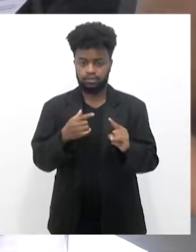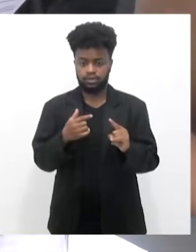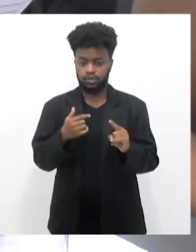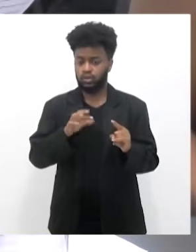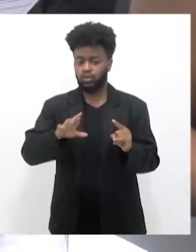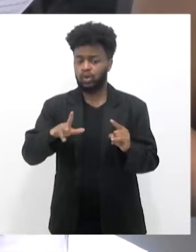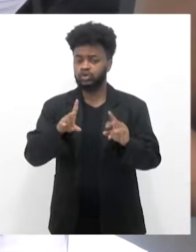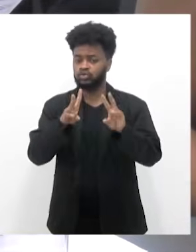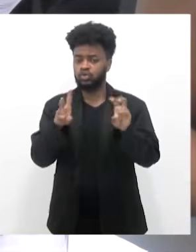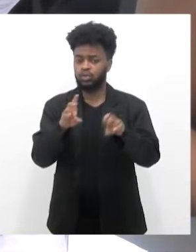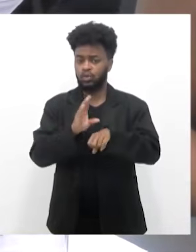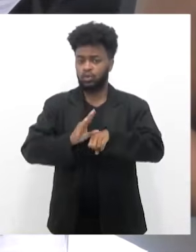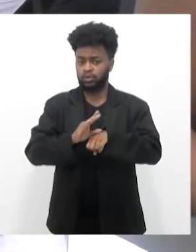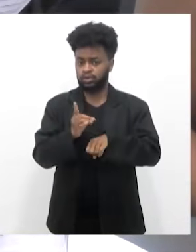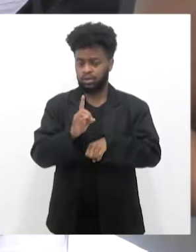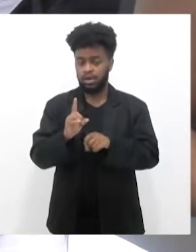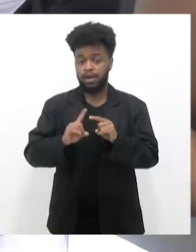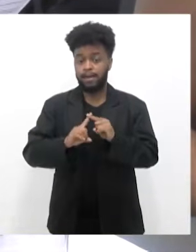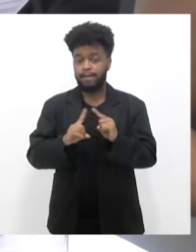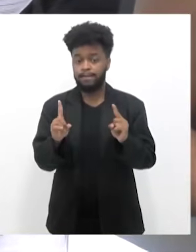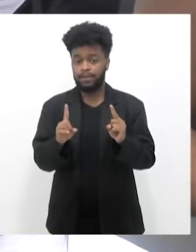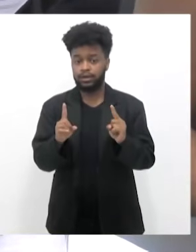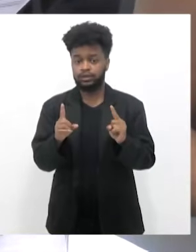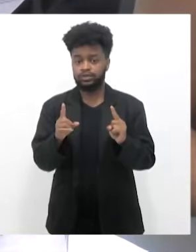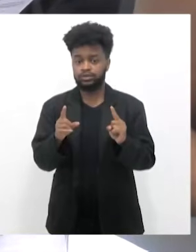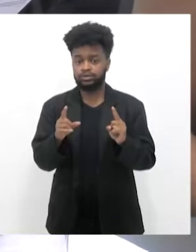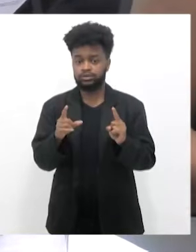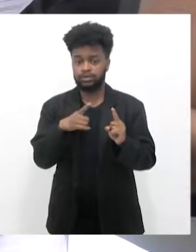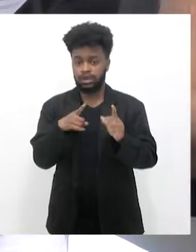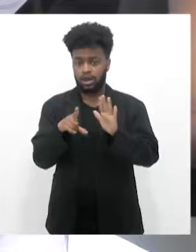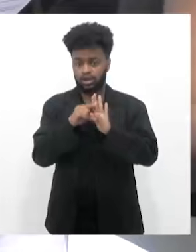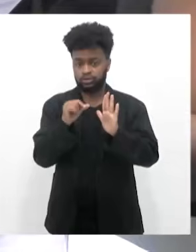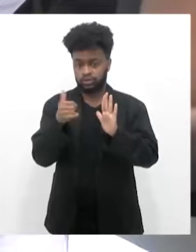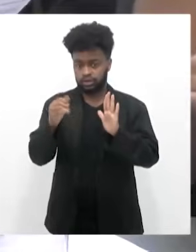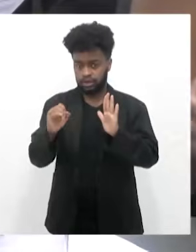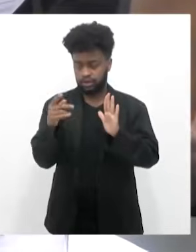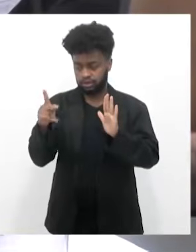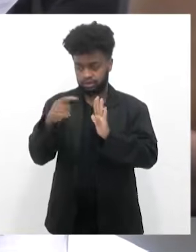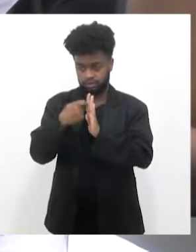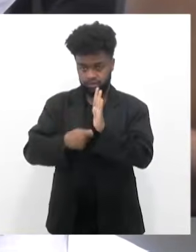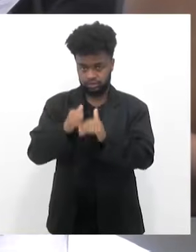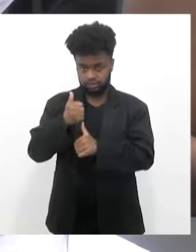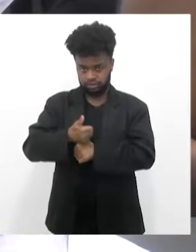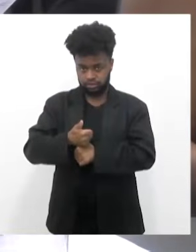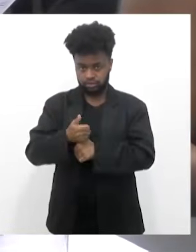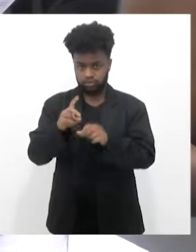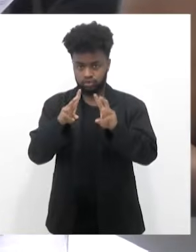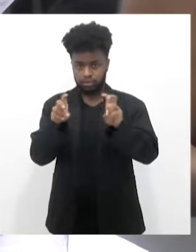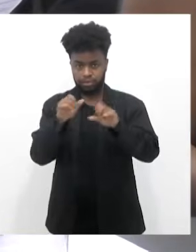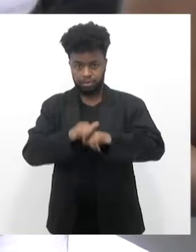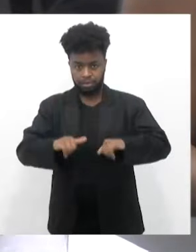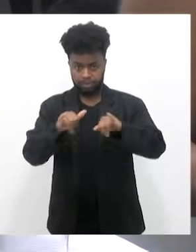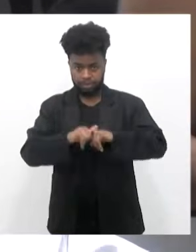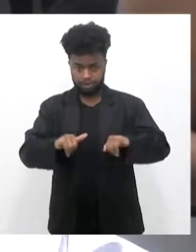constitucionalidade, que a redação do artigo 10 do seu substitutivo, da propaganda,